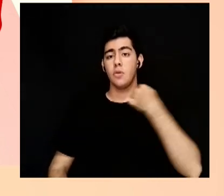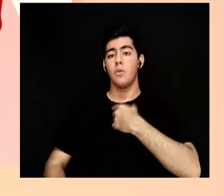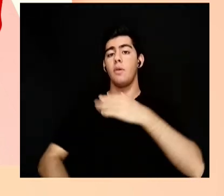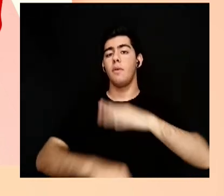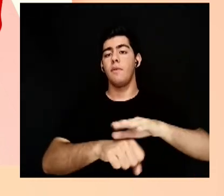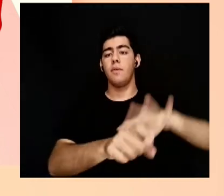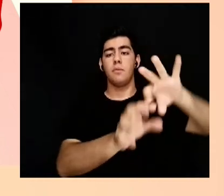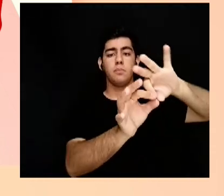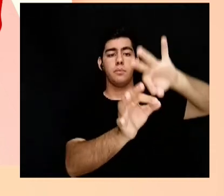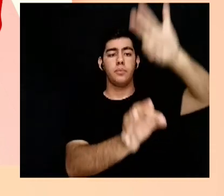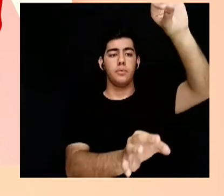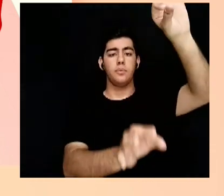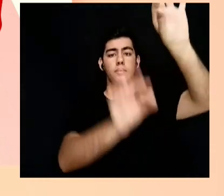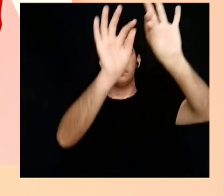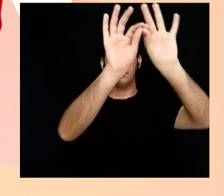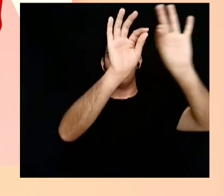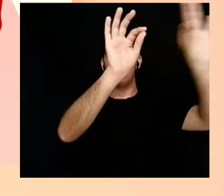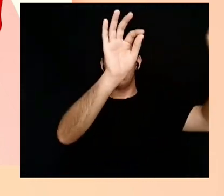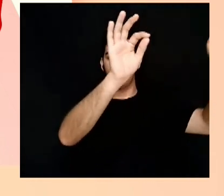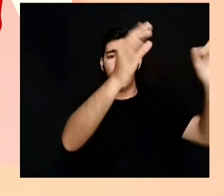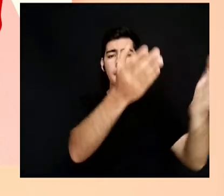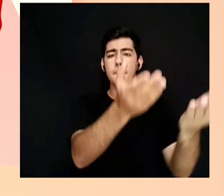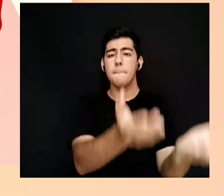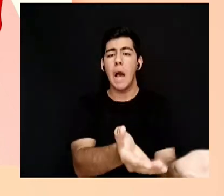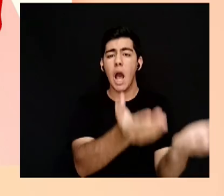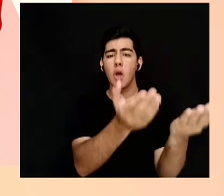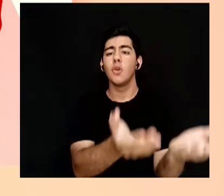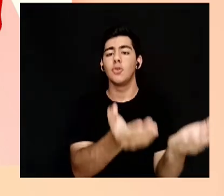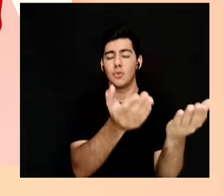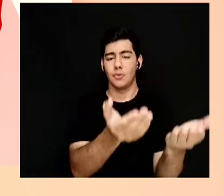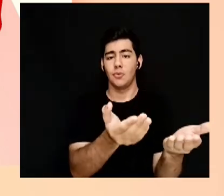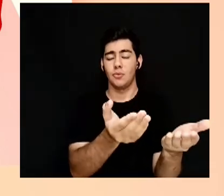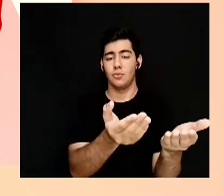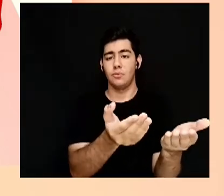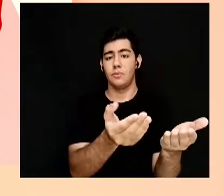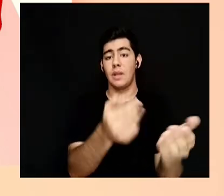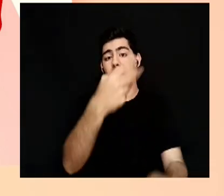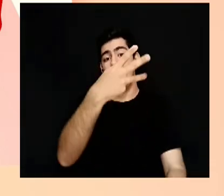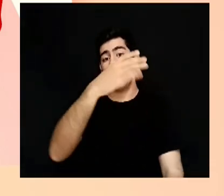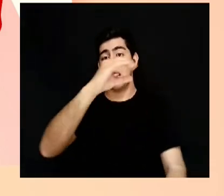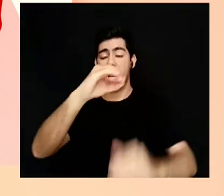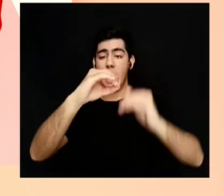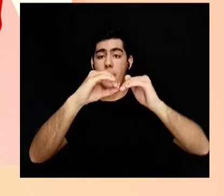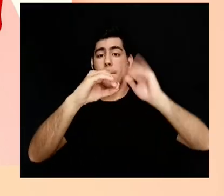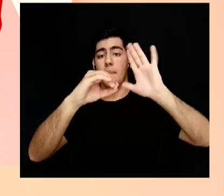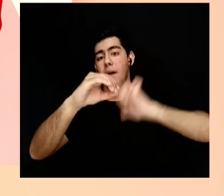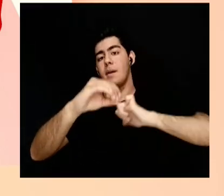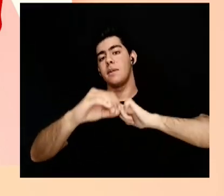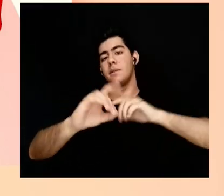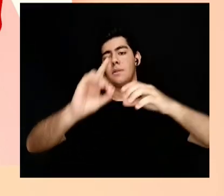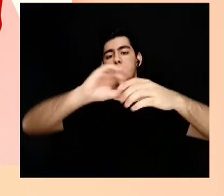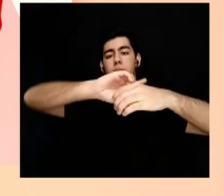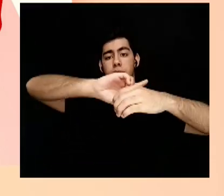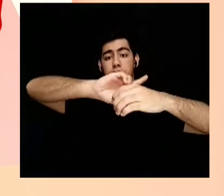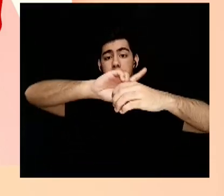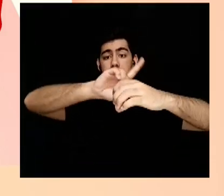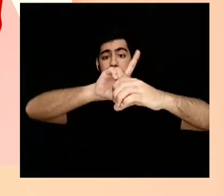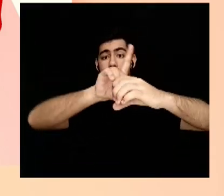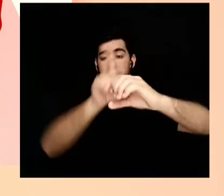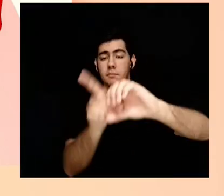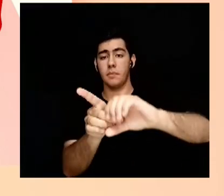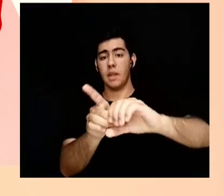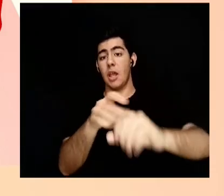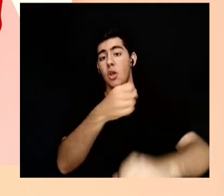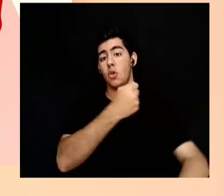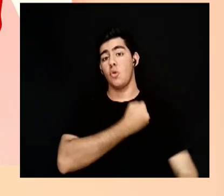a classificação de obesidade é quando é acima de 30. Aí a gente tem vários graus, né? Obesidade grau 1 até 35, obesidade